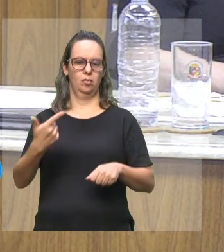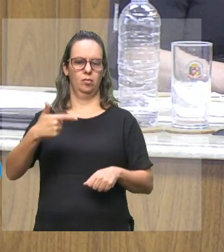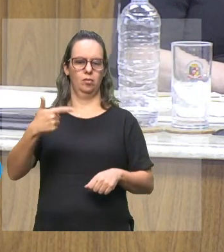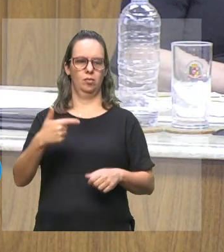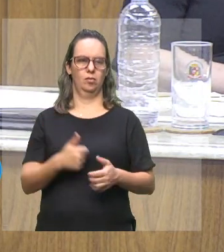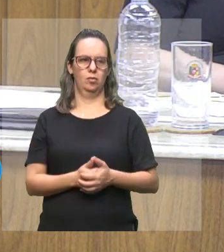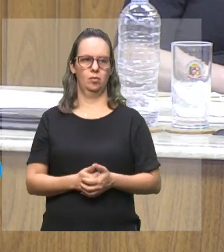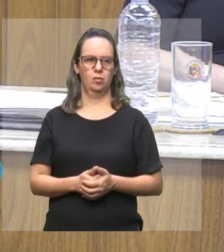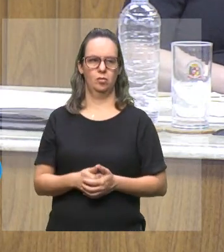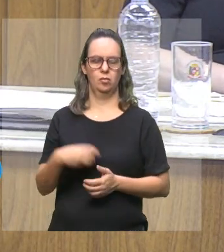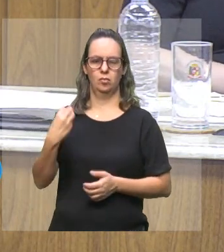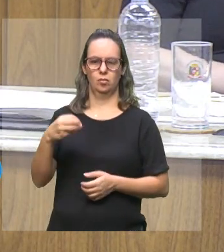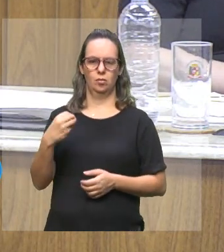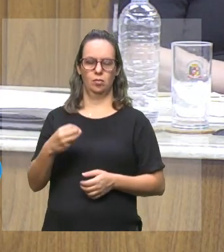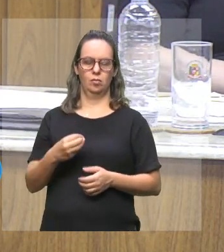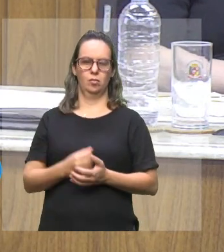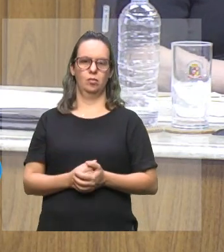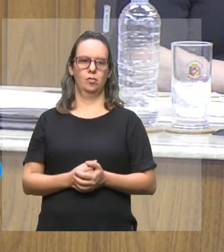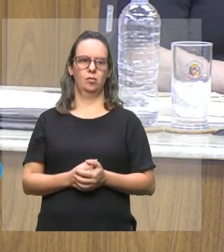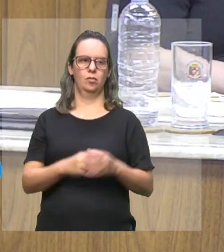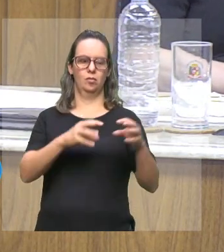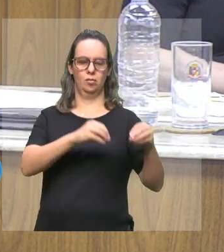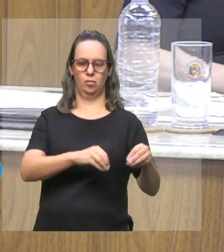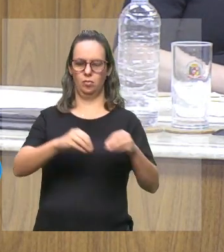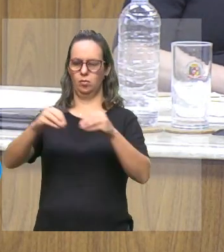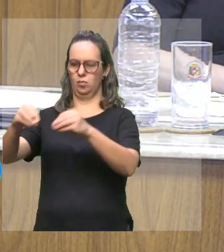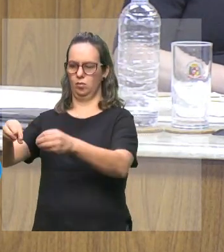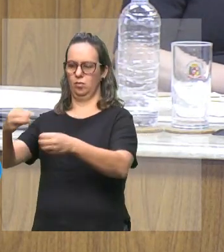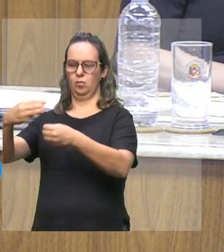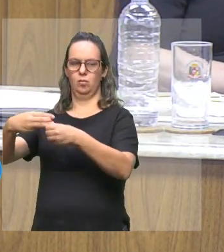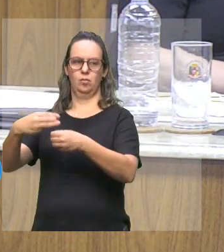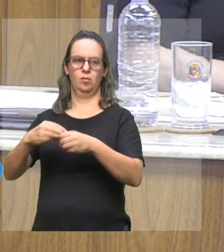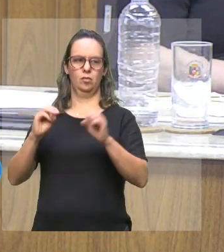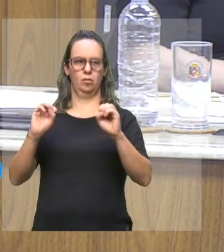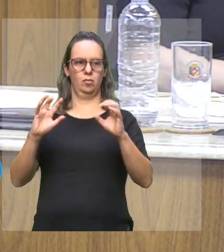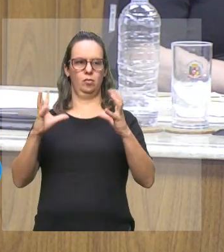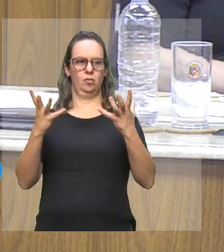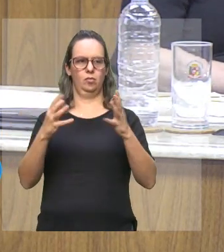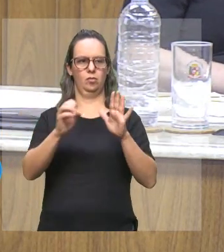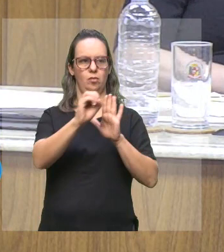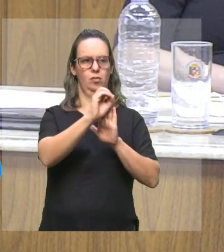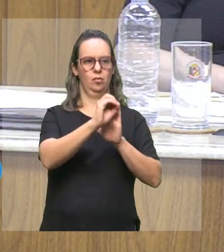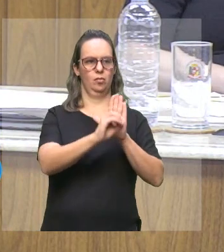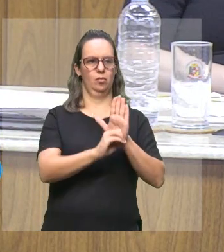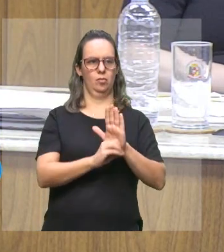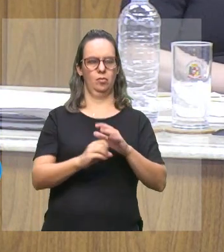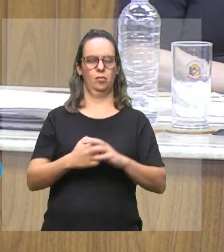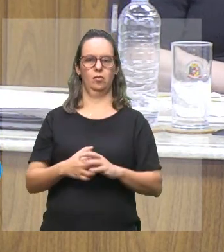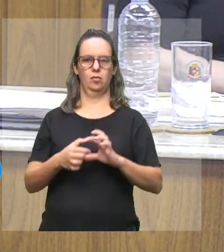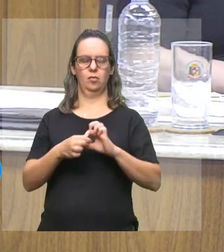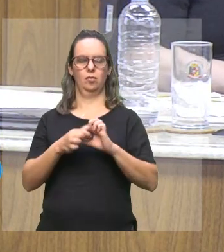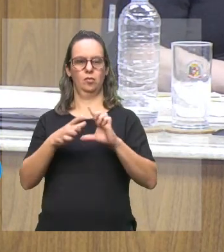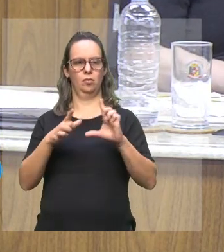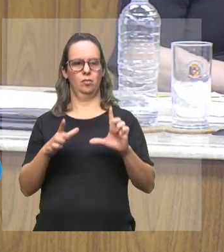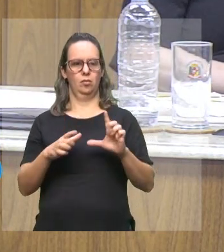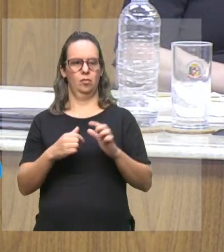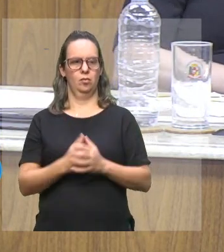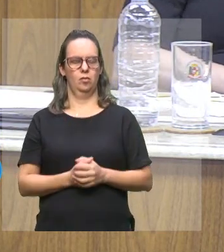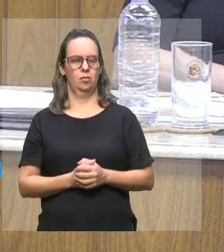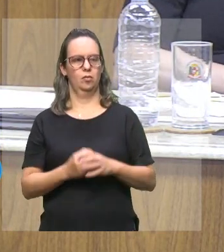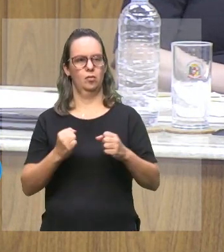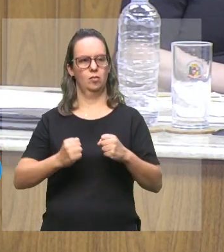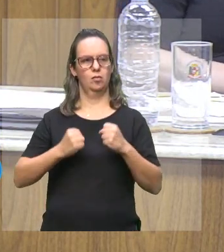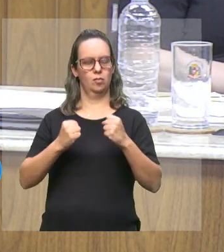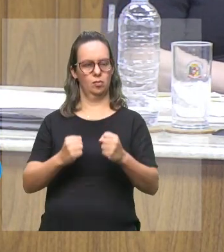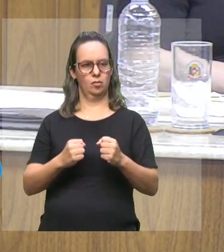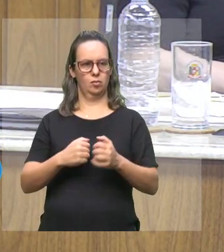de deslocamento do município para participação em eventos oficialmente autorizados, poderá